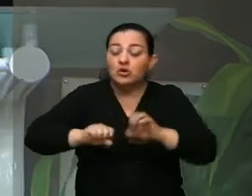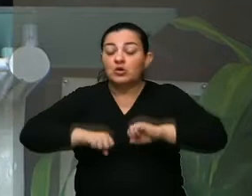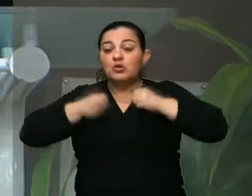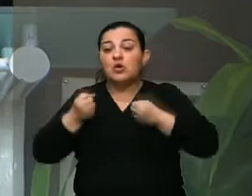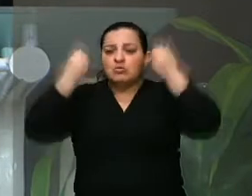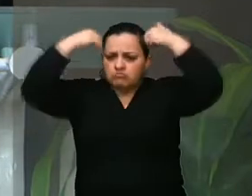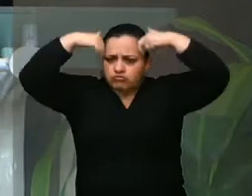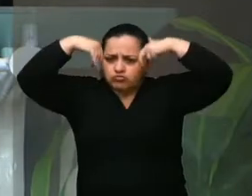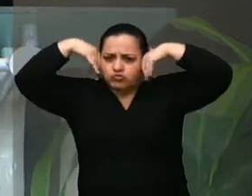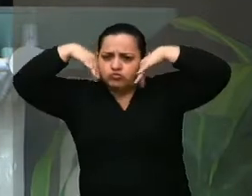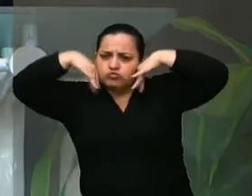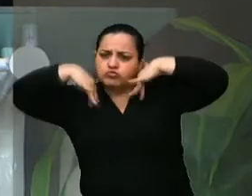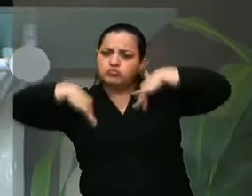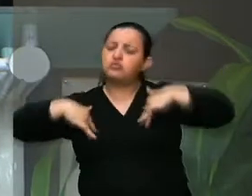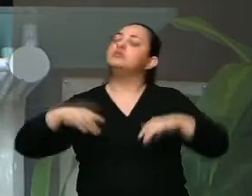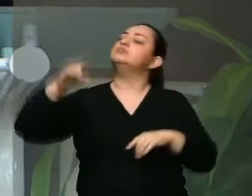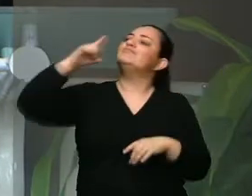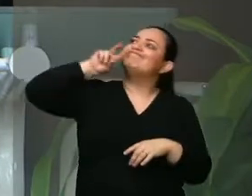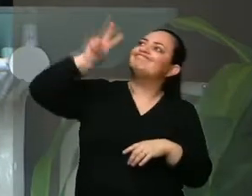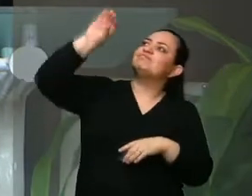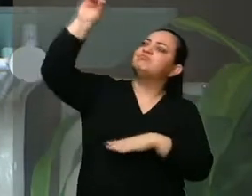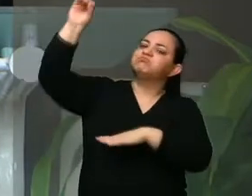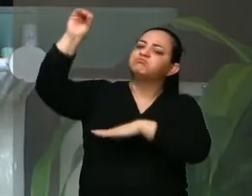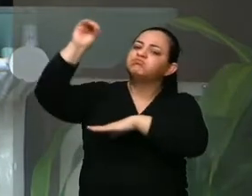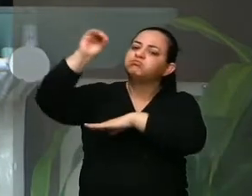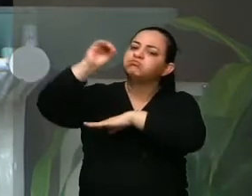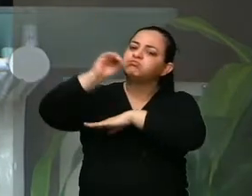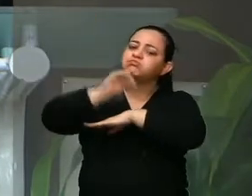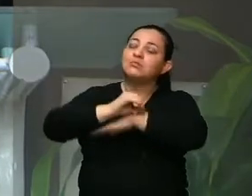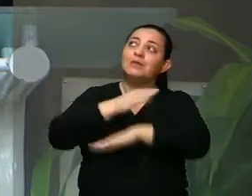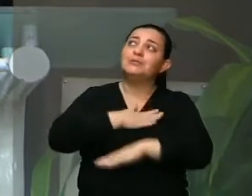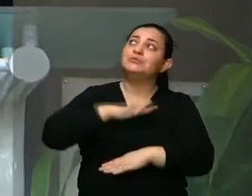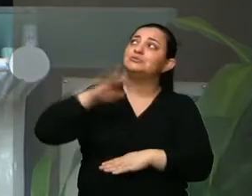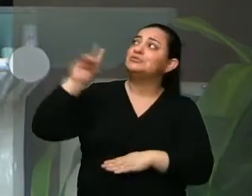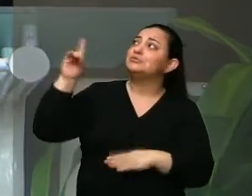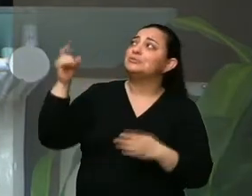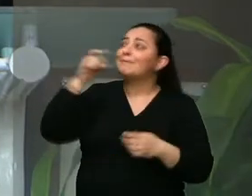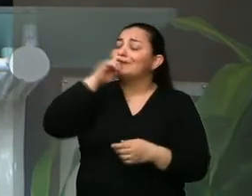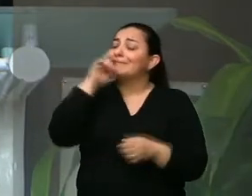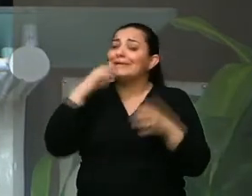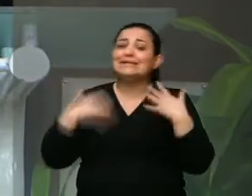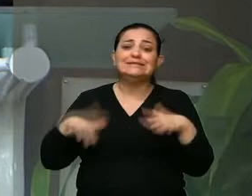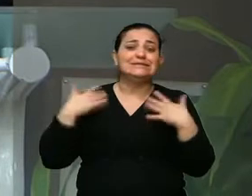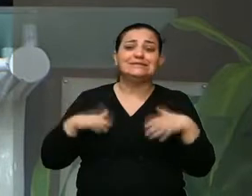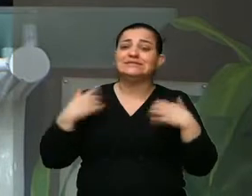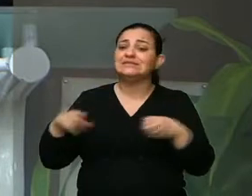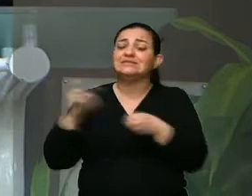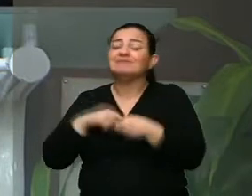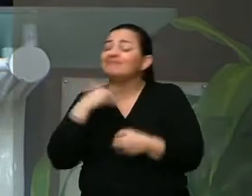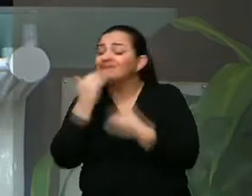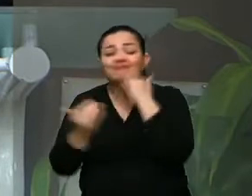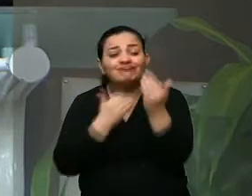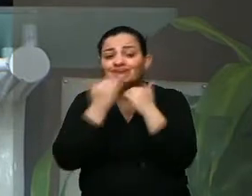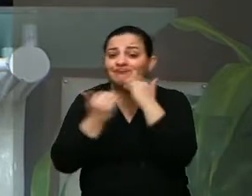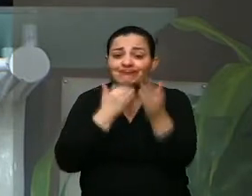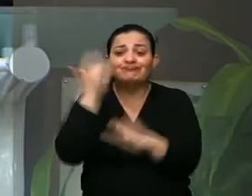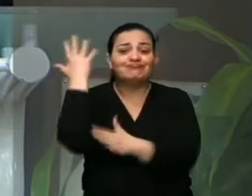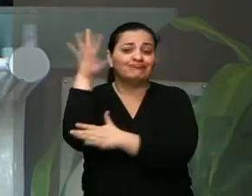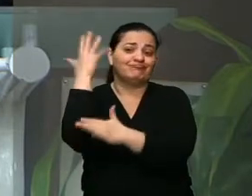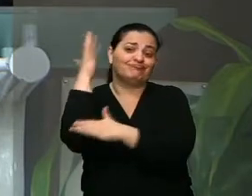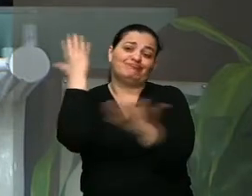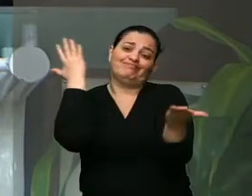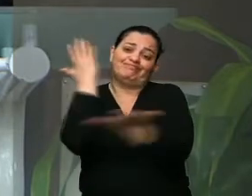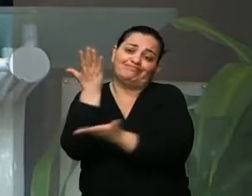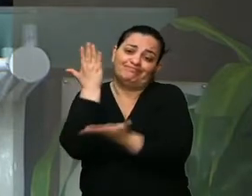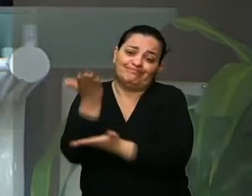olhava e eu só estava descendo ele dizia meu deus meu pai está voltando e eu não fiz o que ele pediu